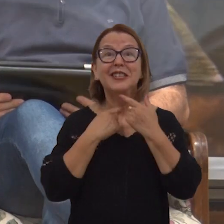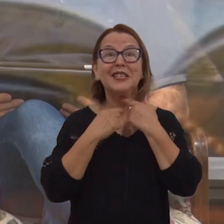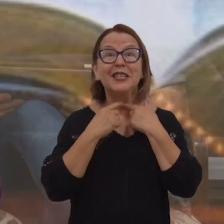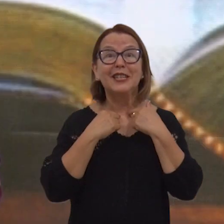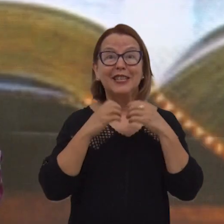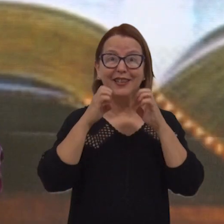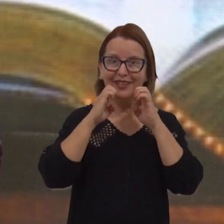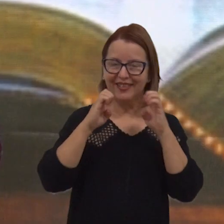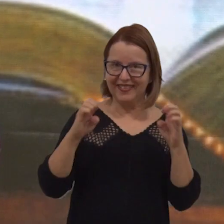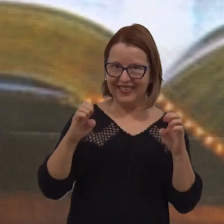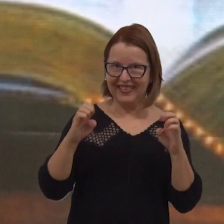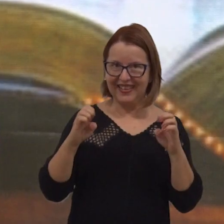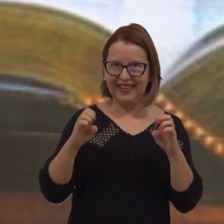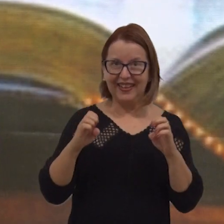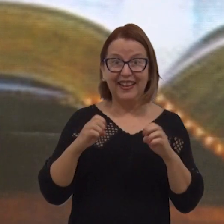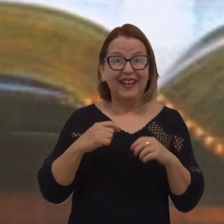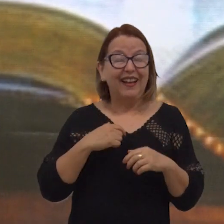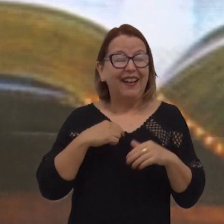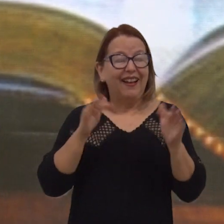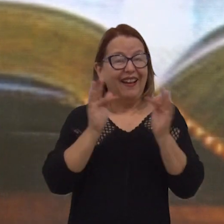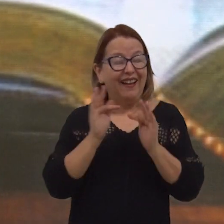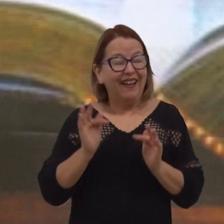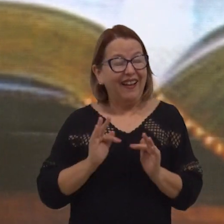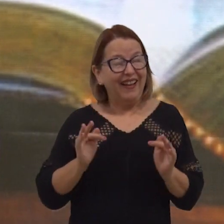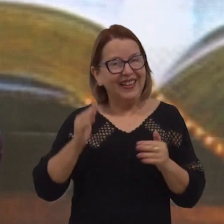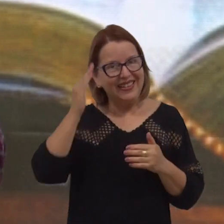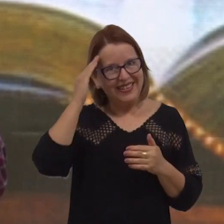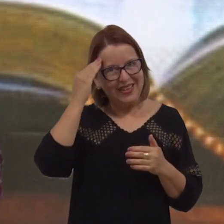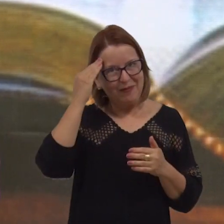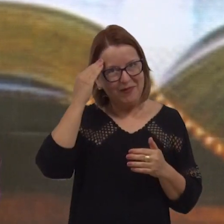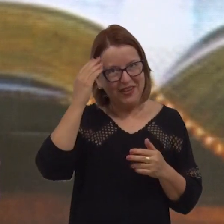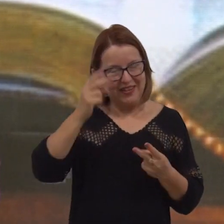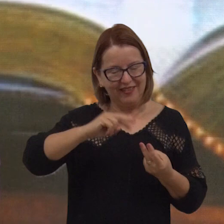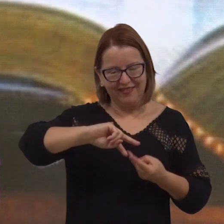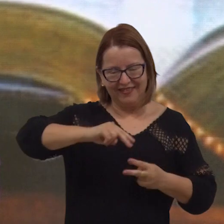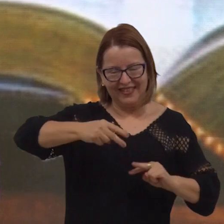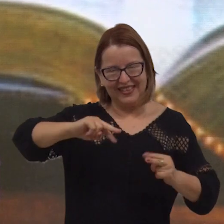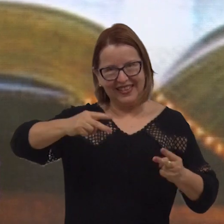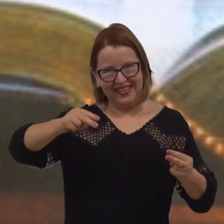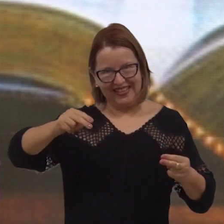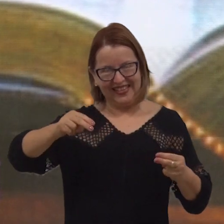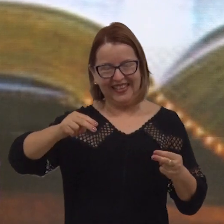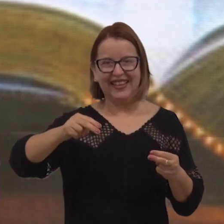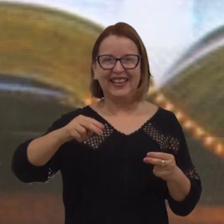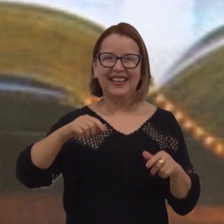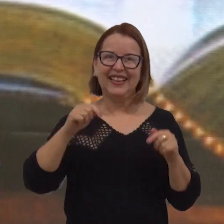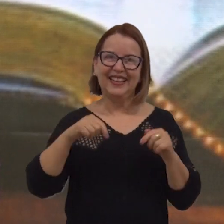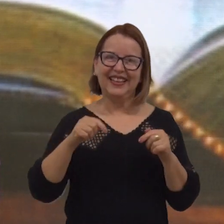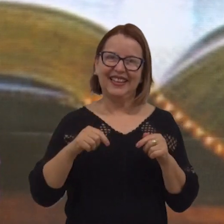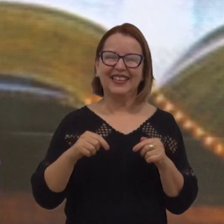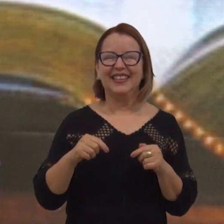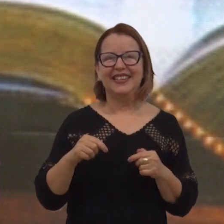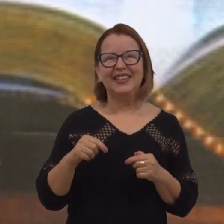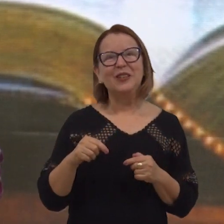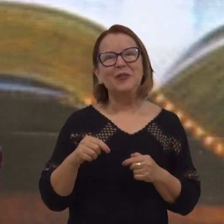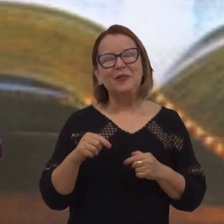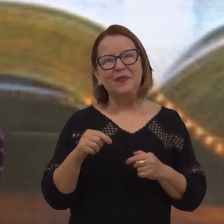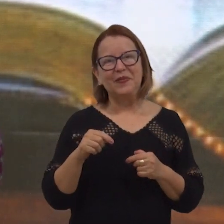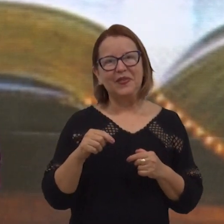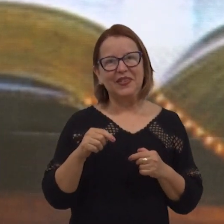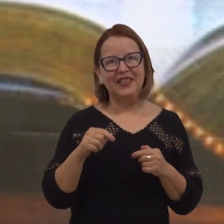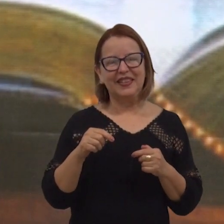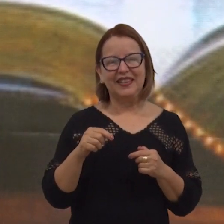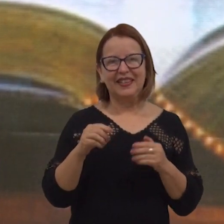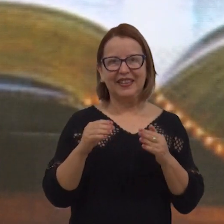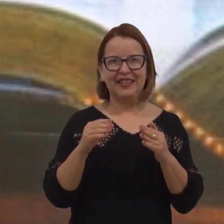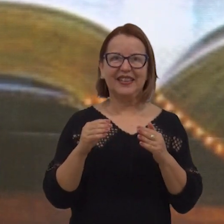evangelho. Então, eu fico muito feliz de saber que o DNA da nossa comunidade é esse, é